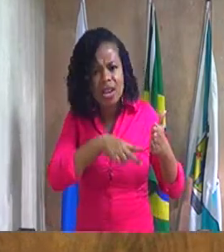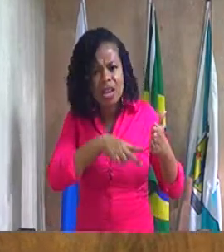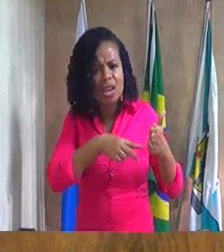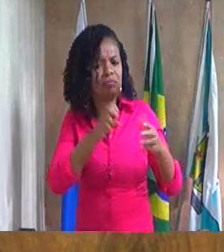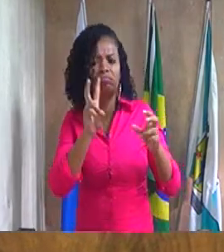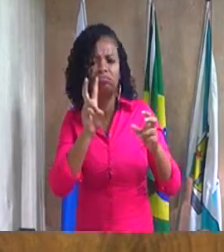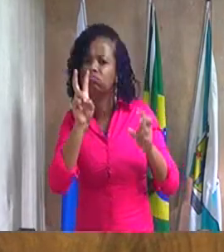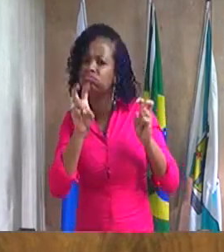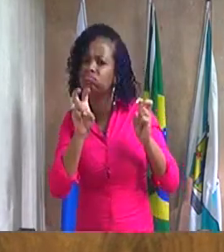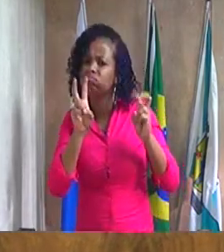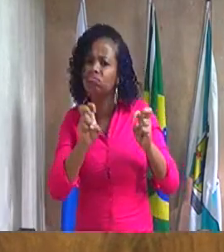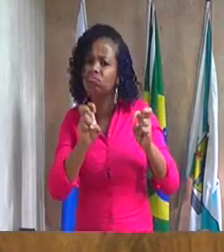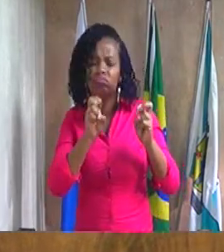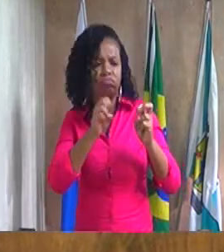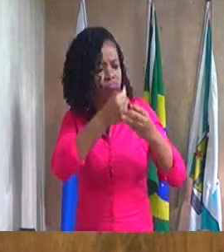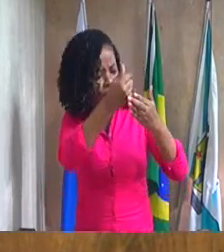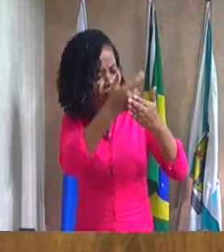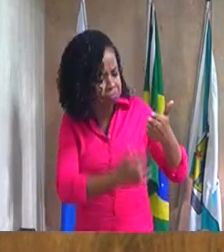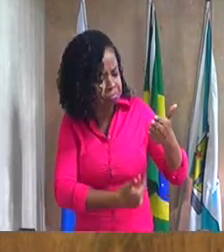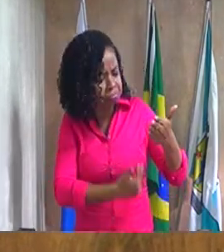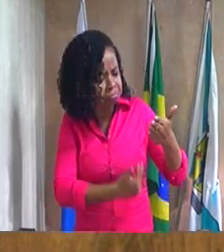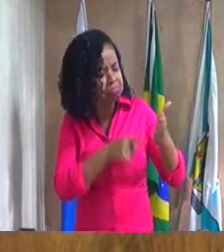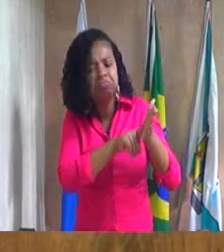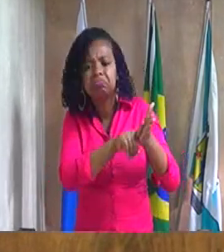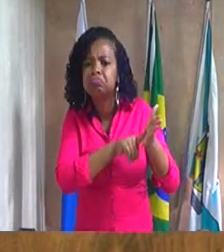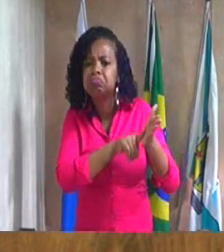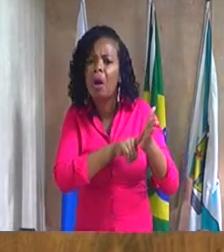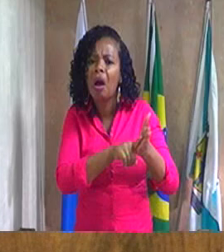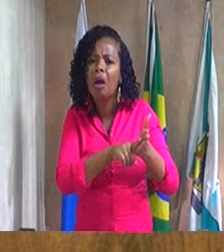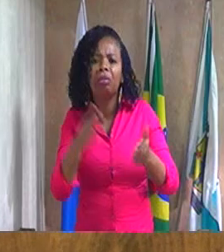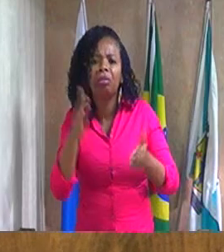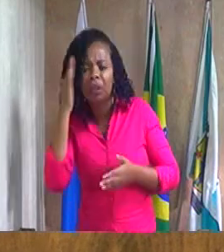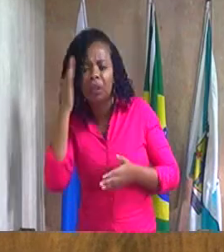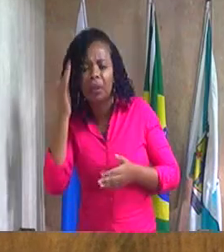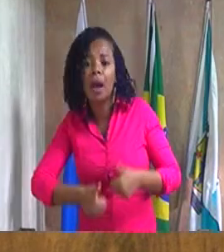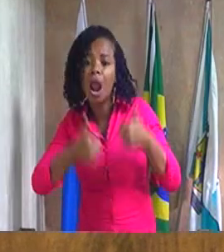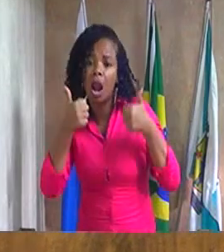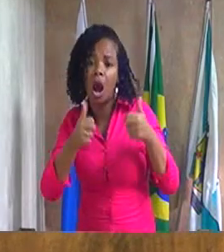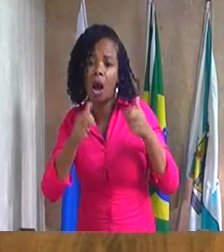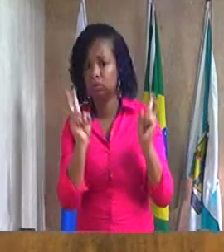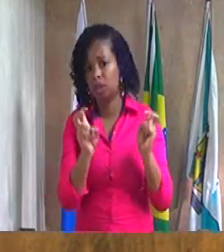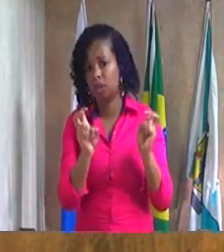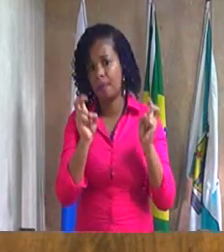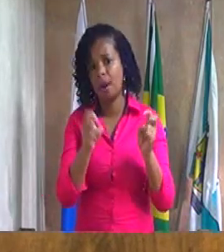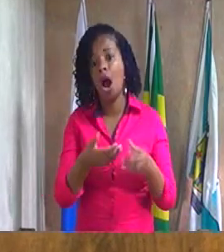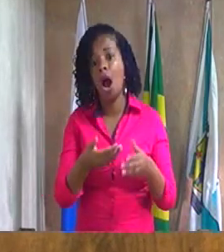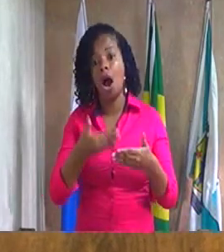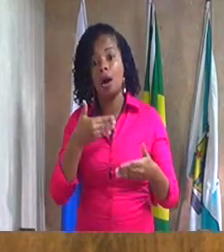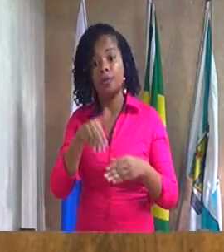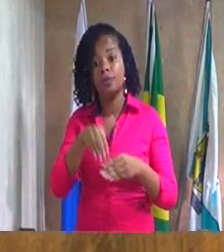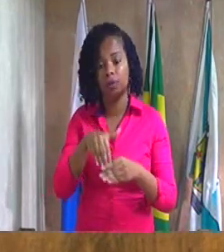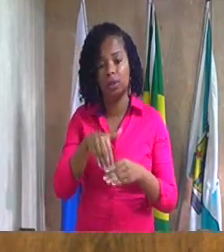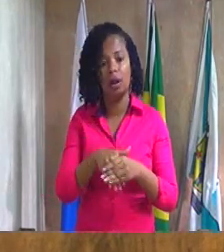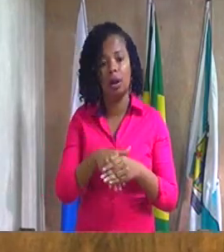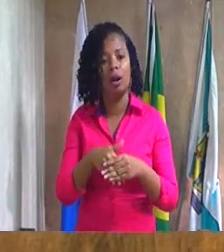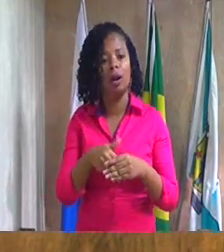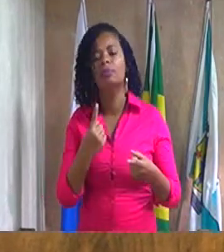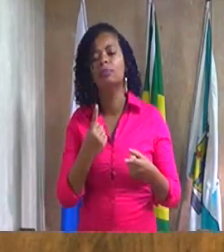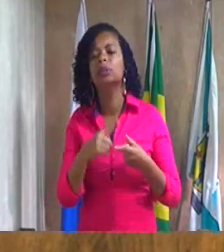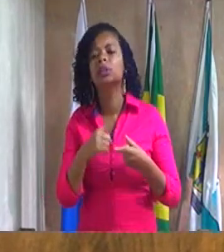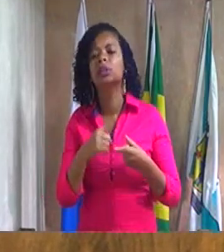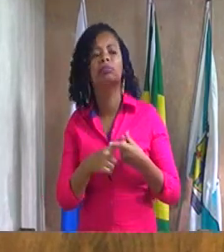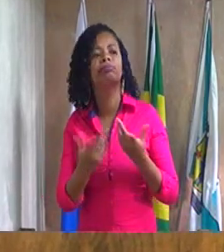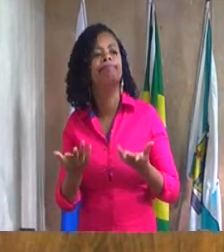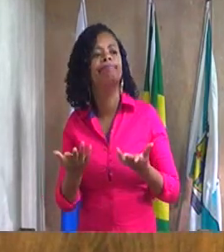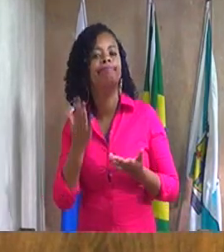matéria, compreender melhor essa mensagem antes de votá-la. E o que eu entendi, né, pelo que eu compreendi